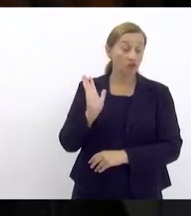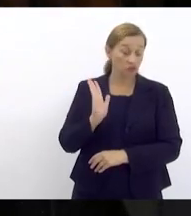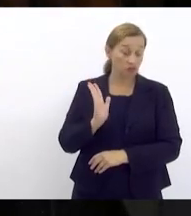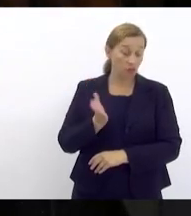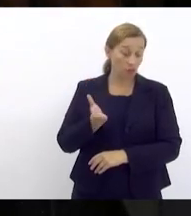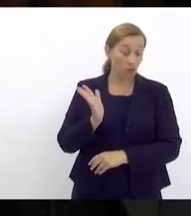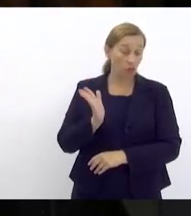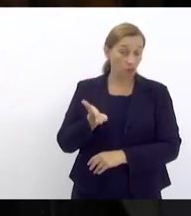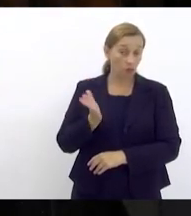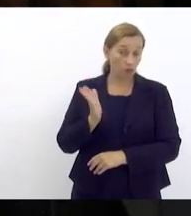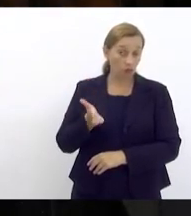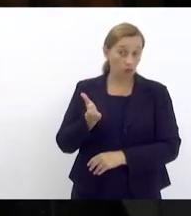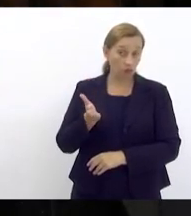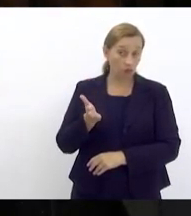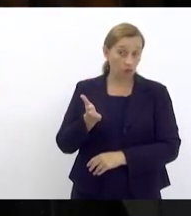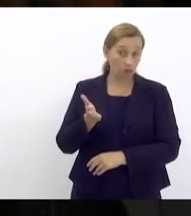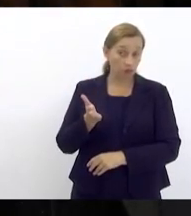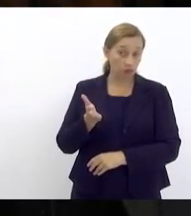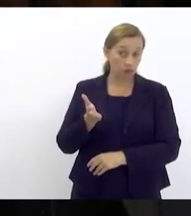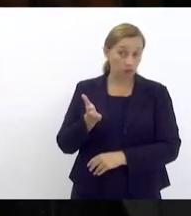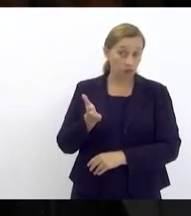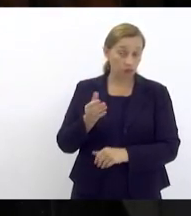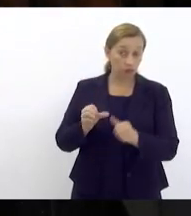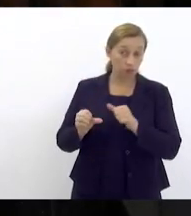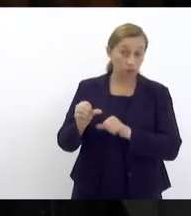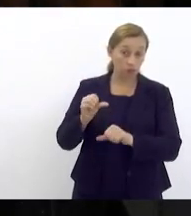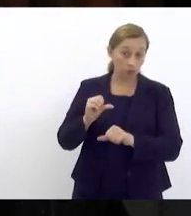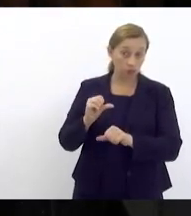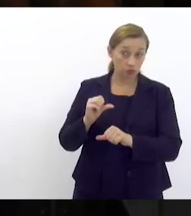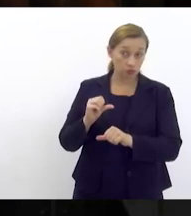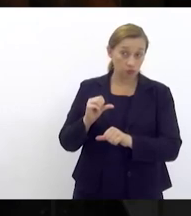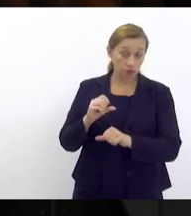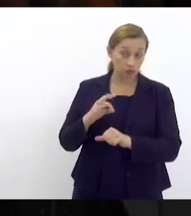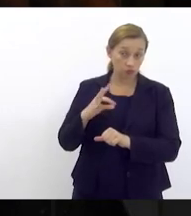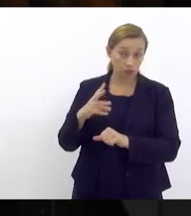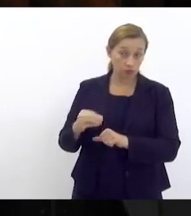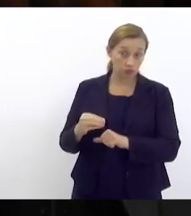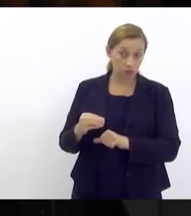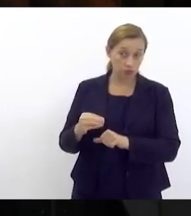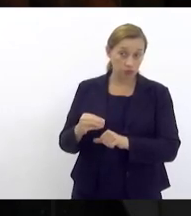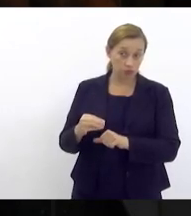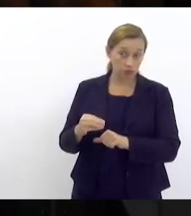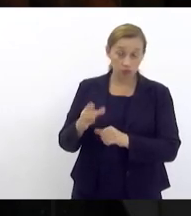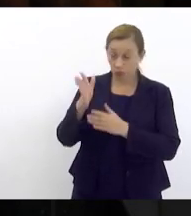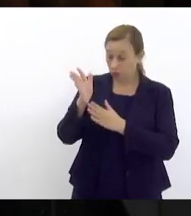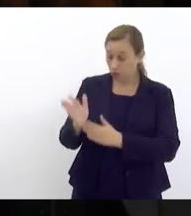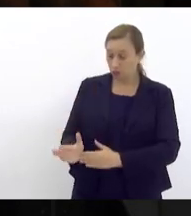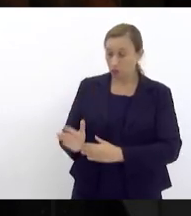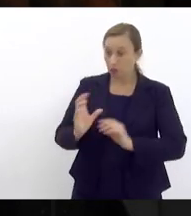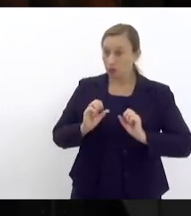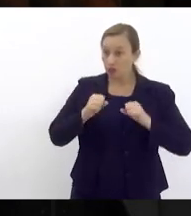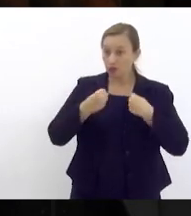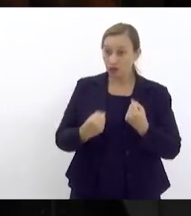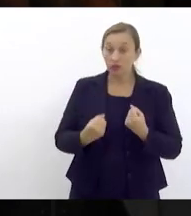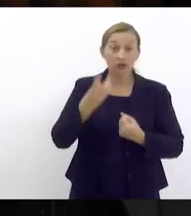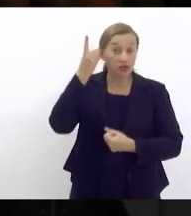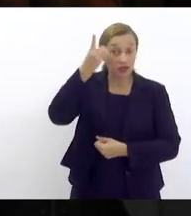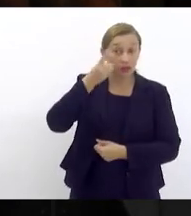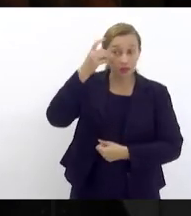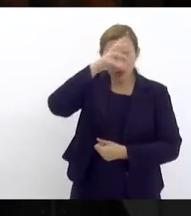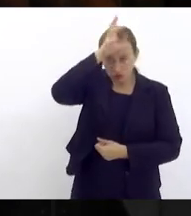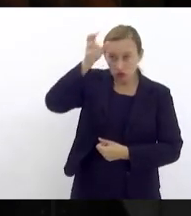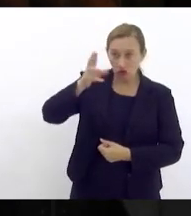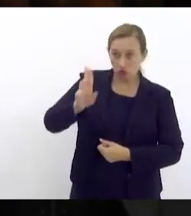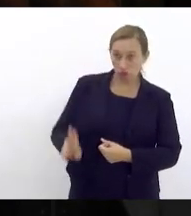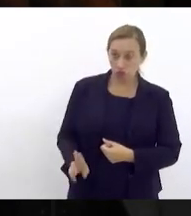si só uma grande contradição sou fiel defensor deputada Tia Jô que